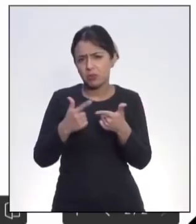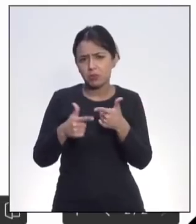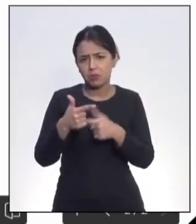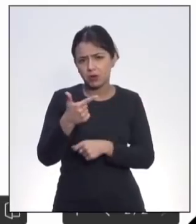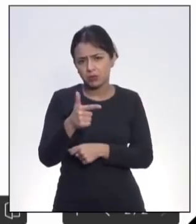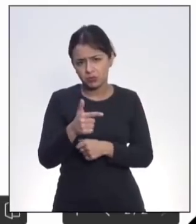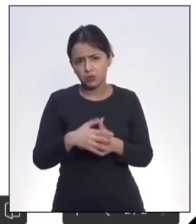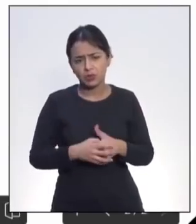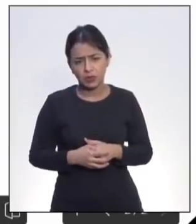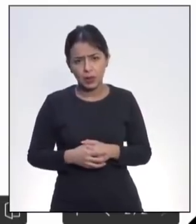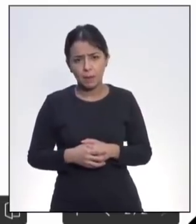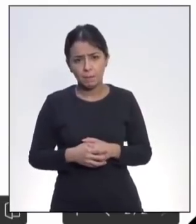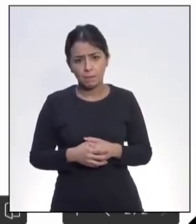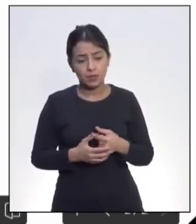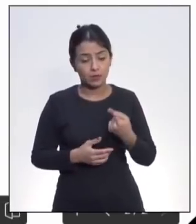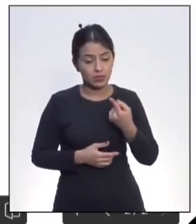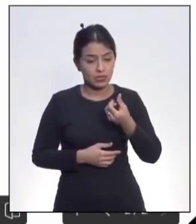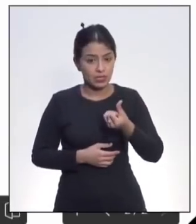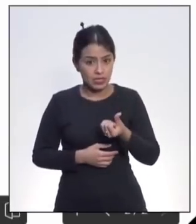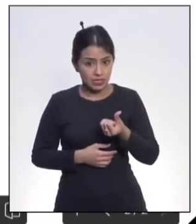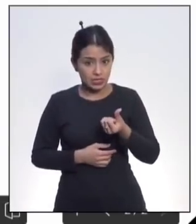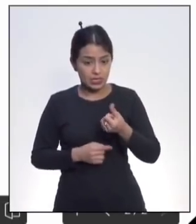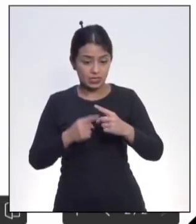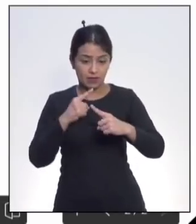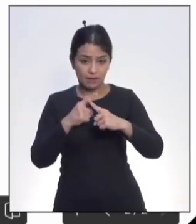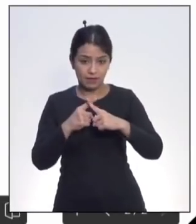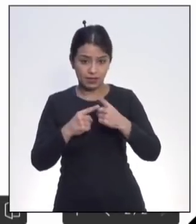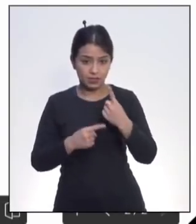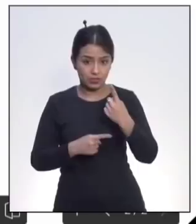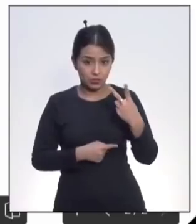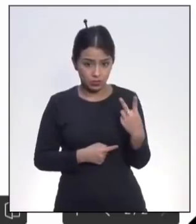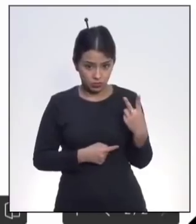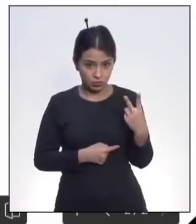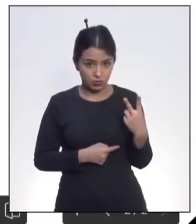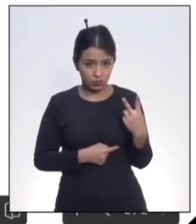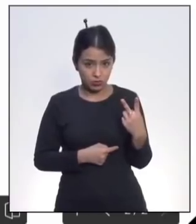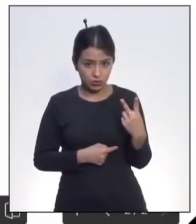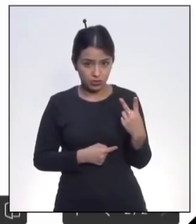problema, 16 vezes 12, temos ali quanto?